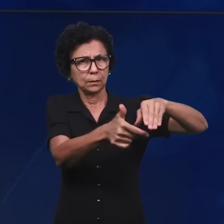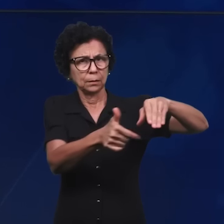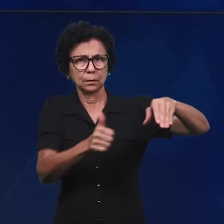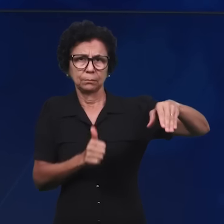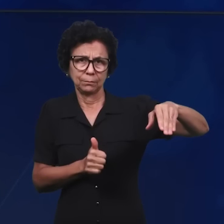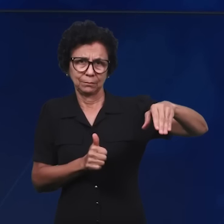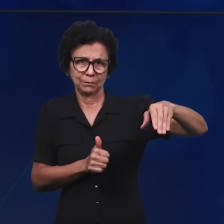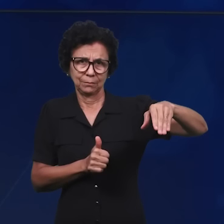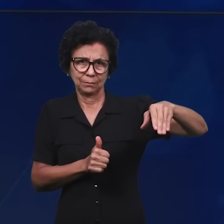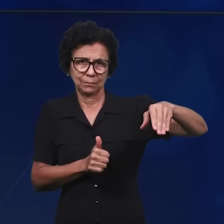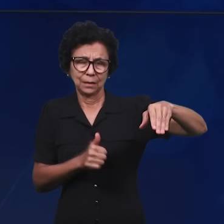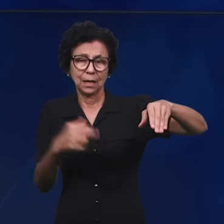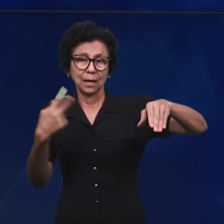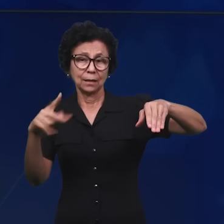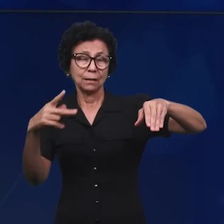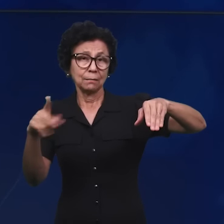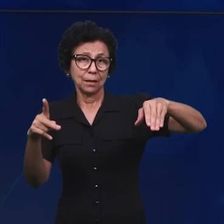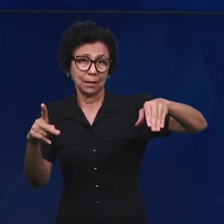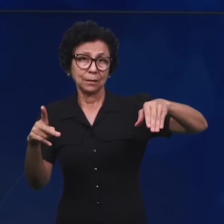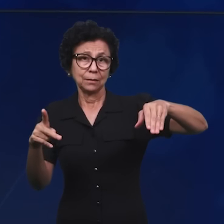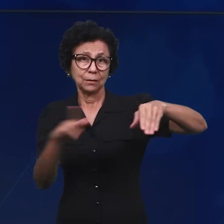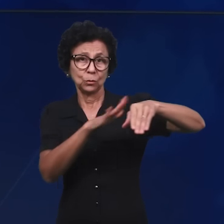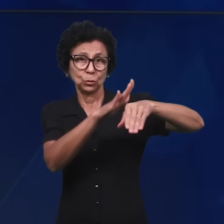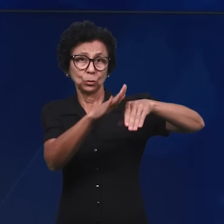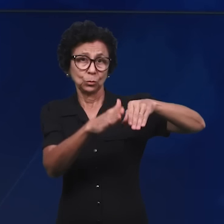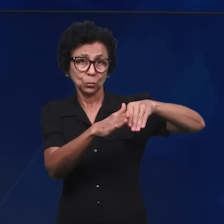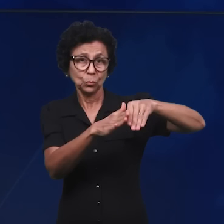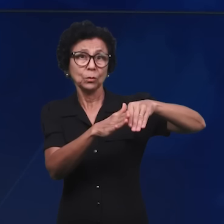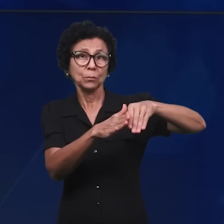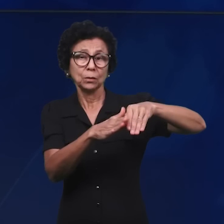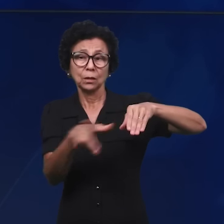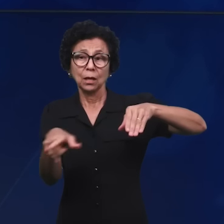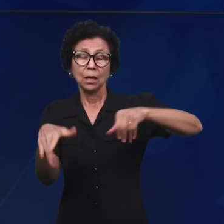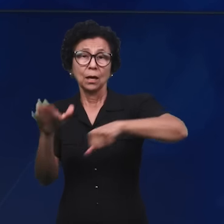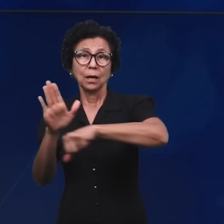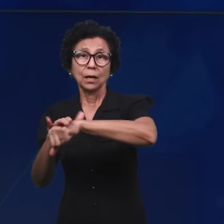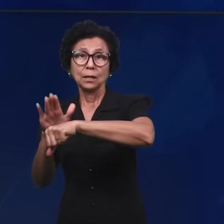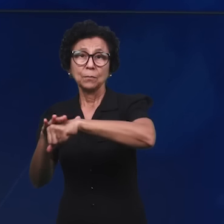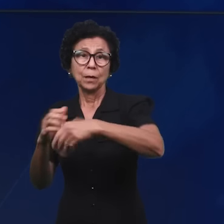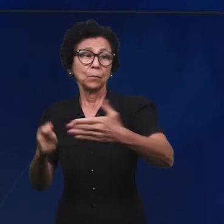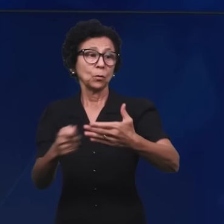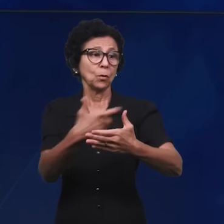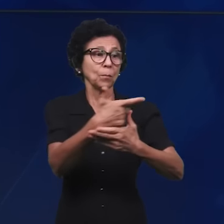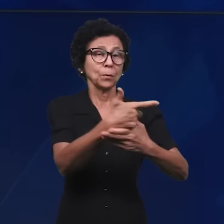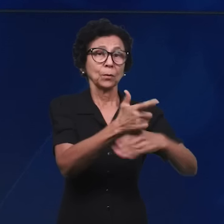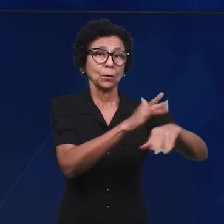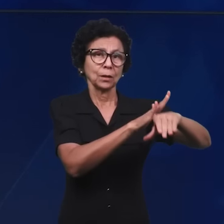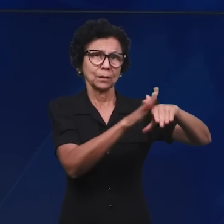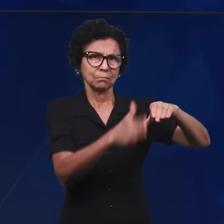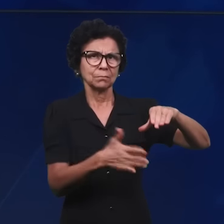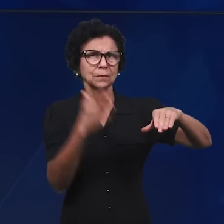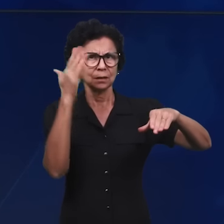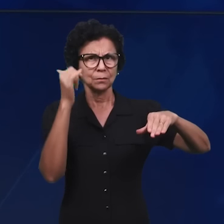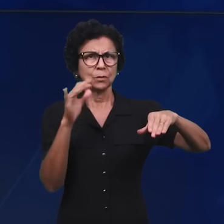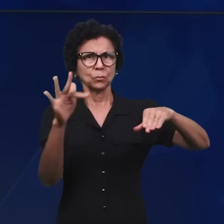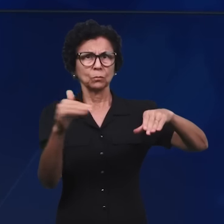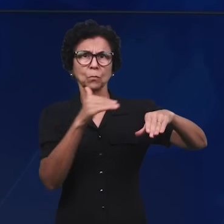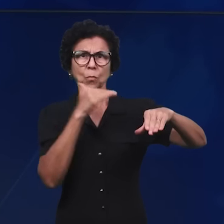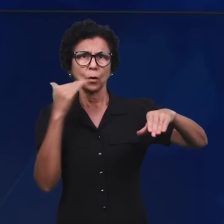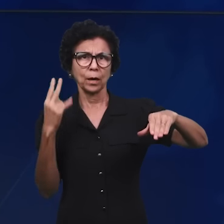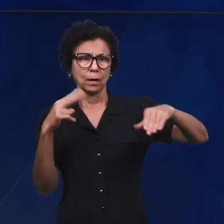te esperando. Ele mesmo havia comprado aquele túmulo porque ele sabia desta verdade. Mas